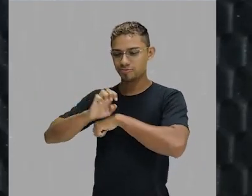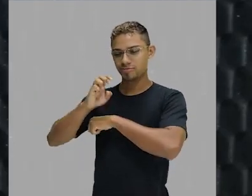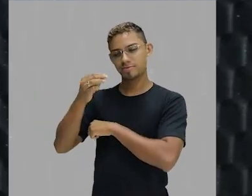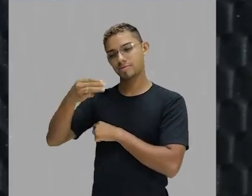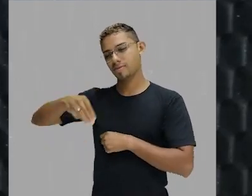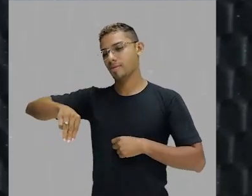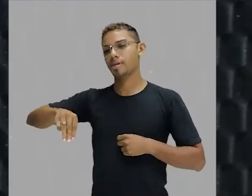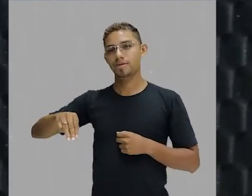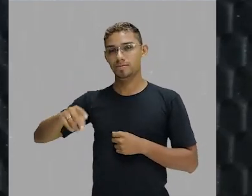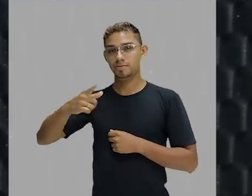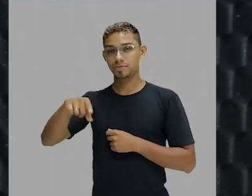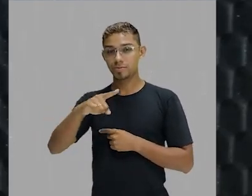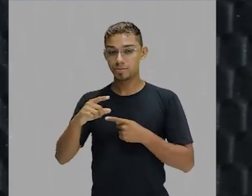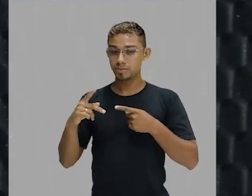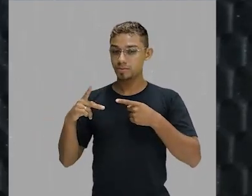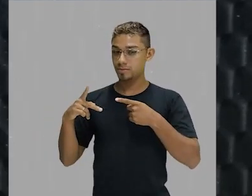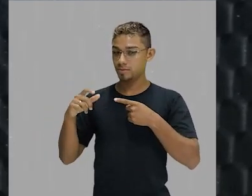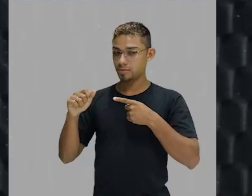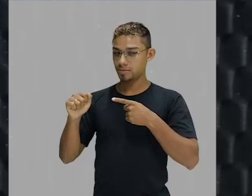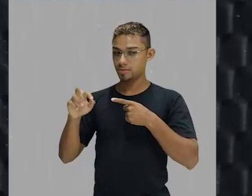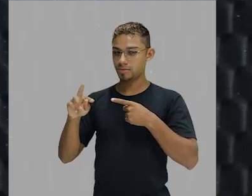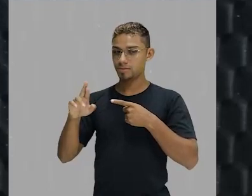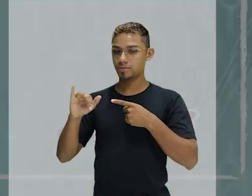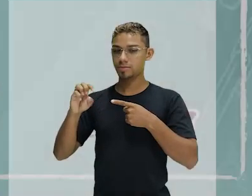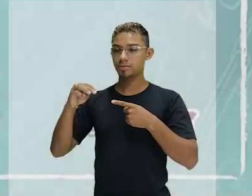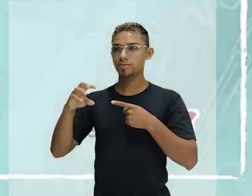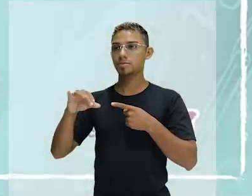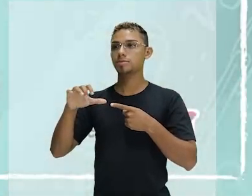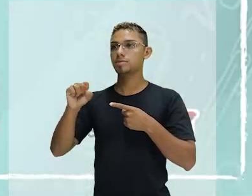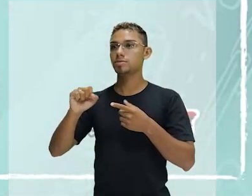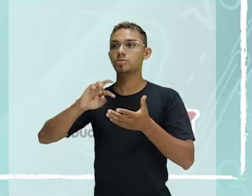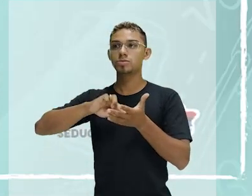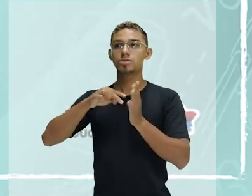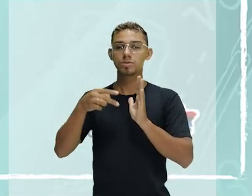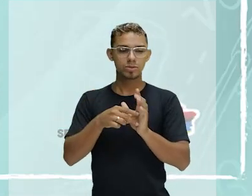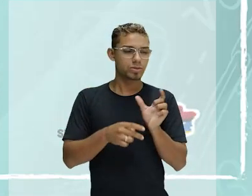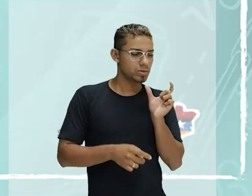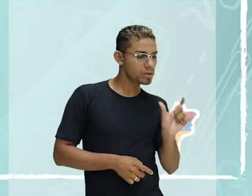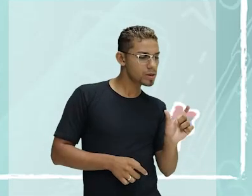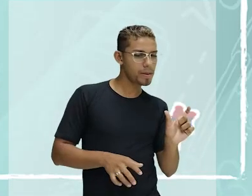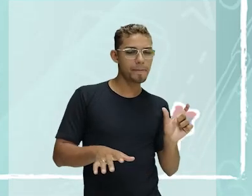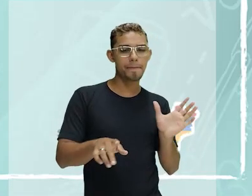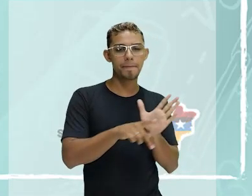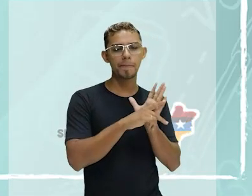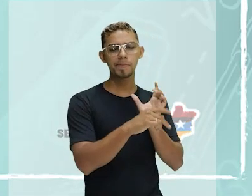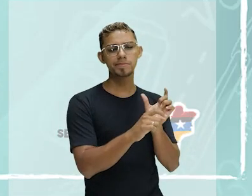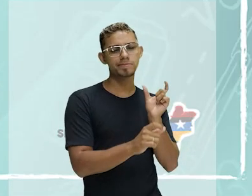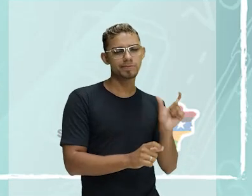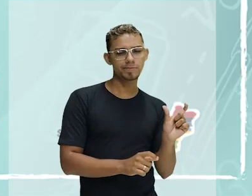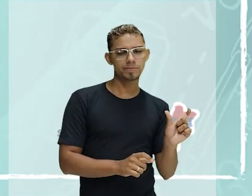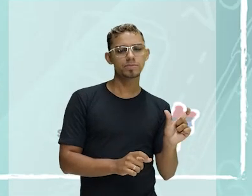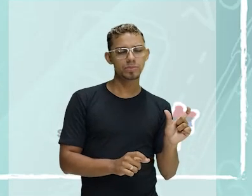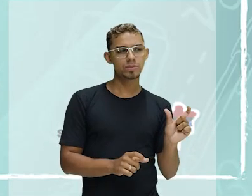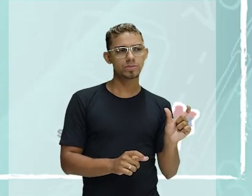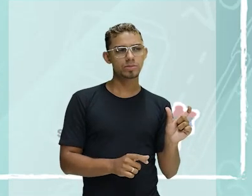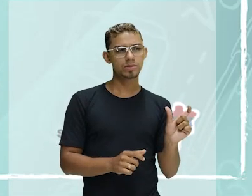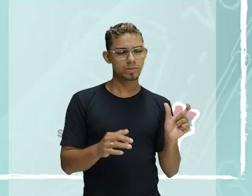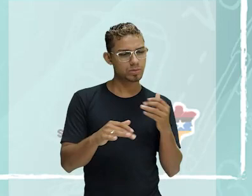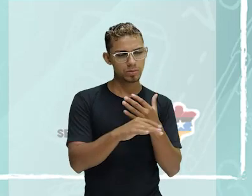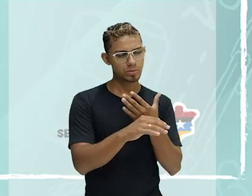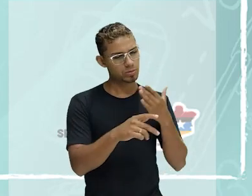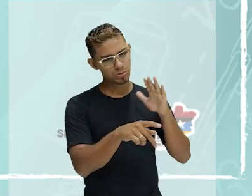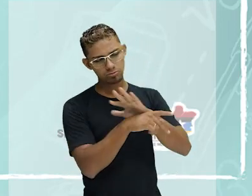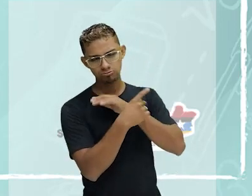estado. Patrimônio é aquilo que é meu, aquilo que é recebido, aquilo que eu tenho posse. Só tem